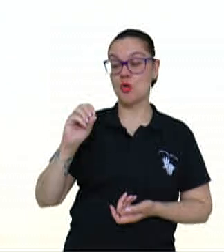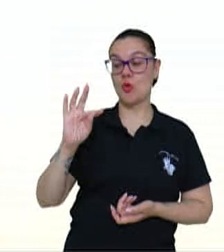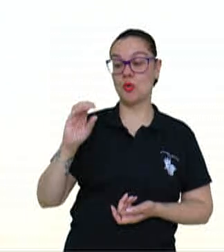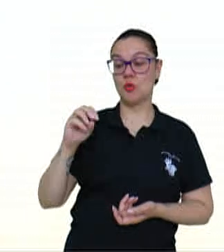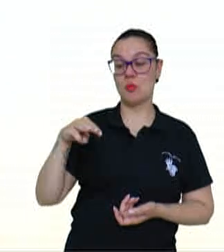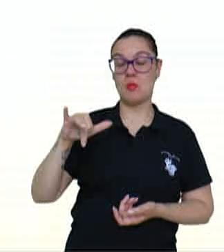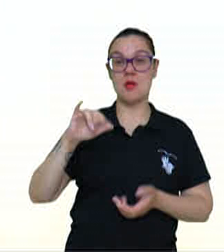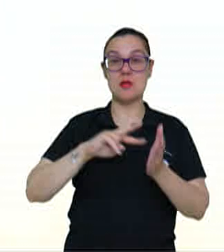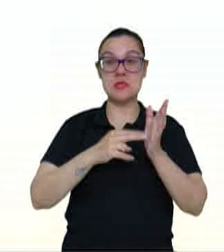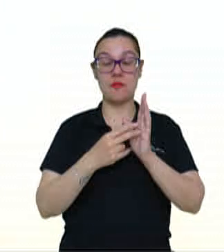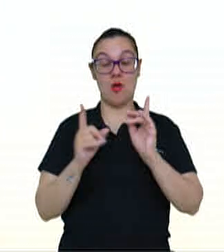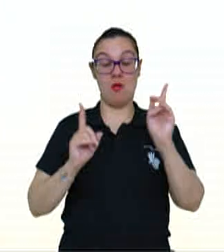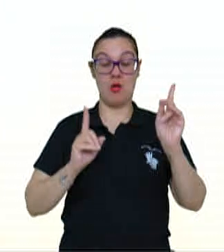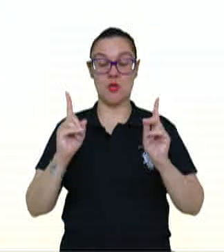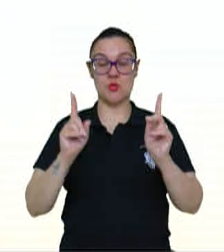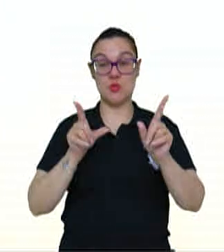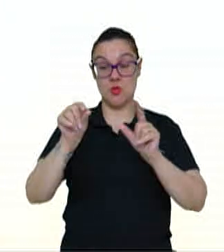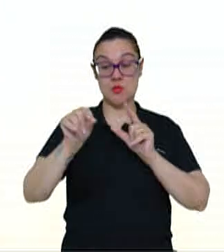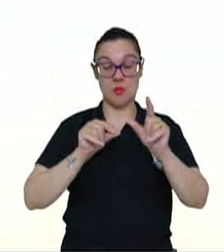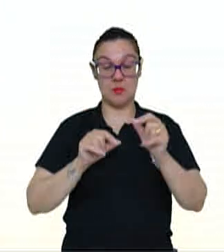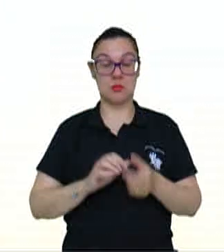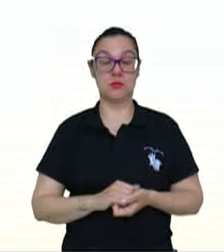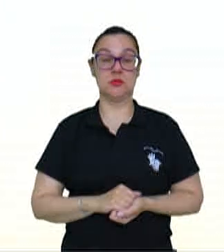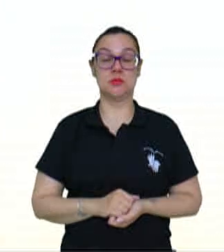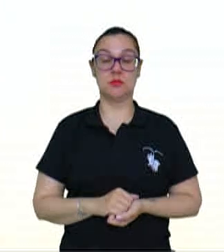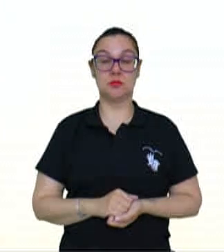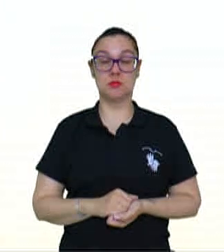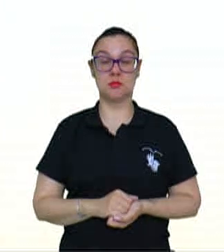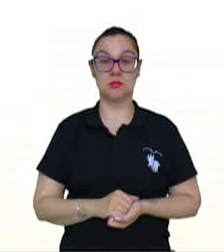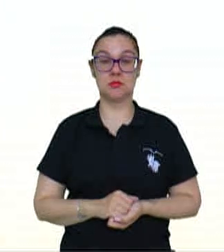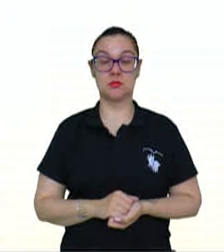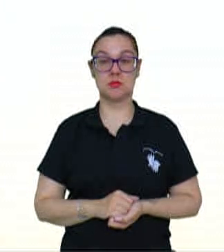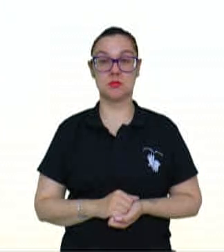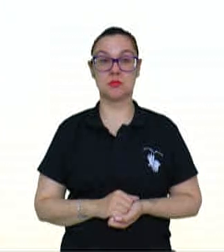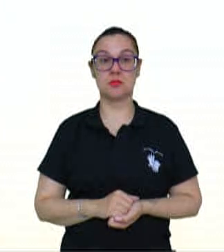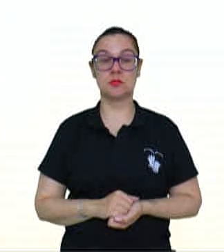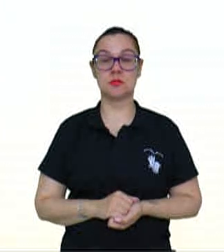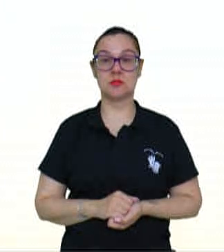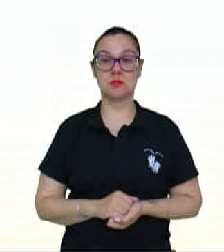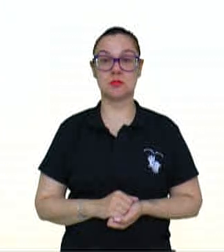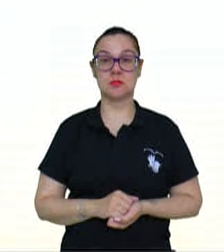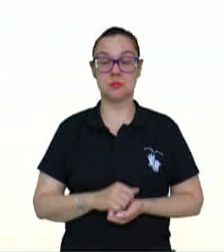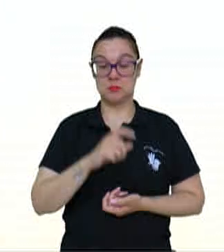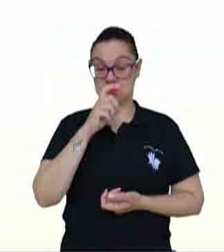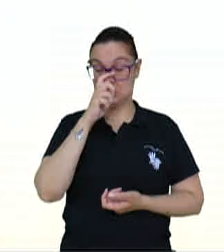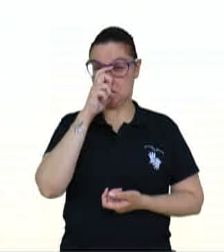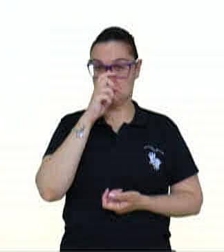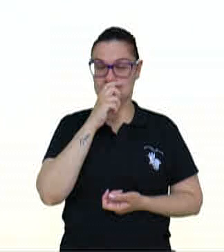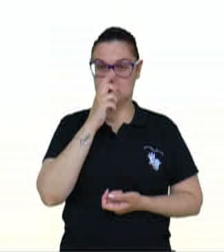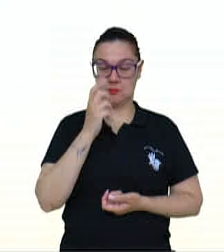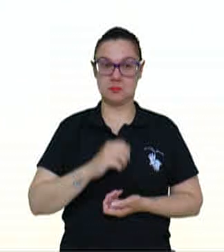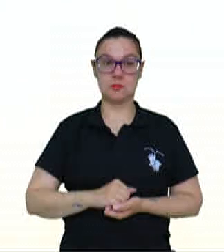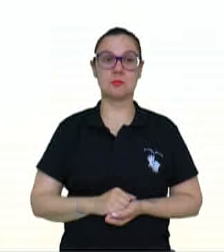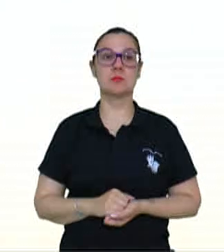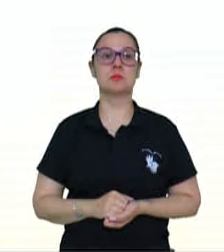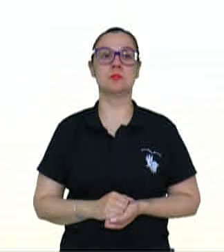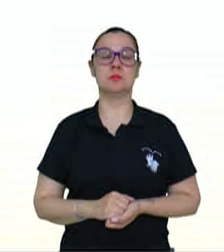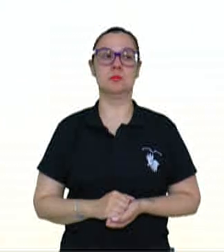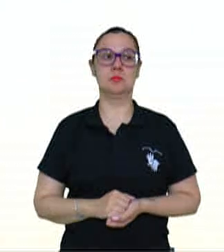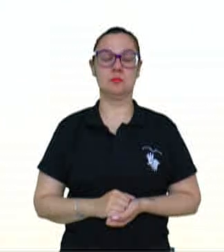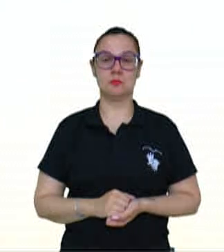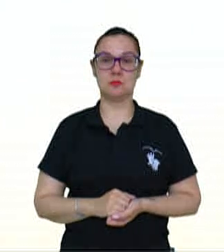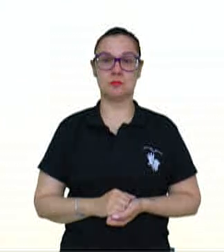opções, a capacidade financeira da Real Academia, apoyada por la corona y las